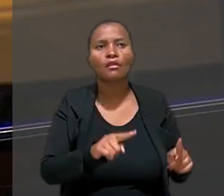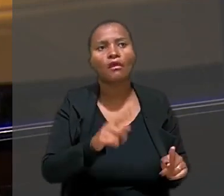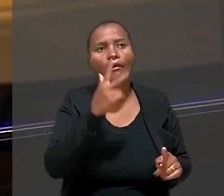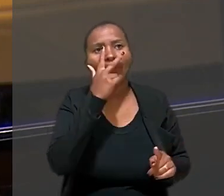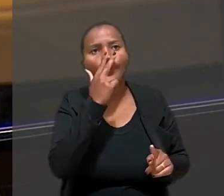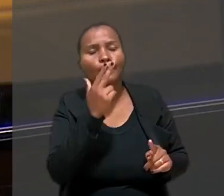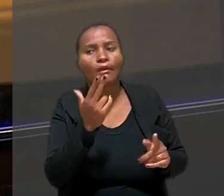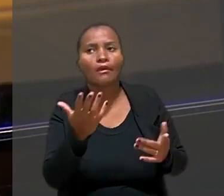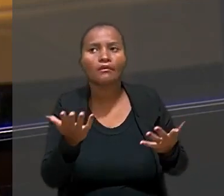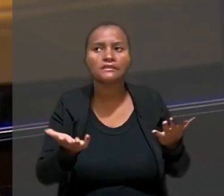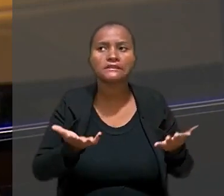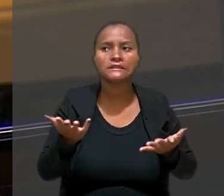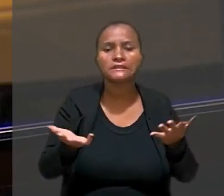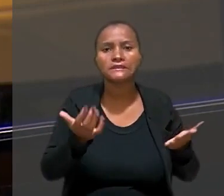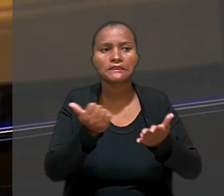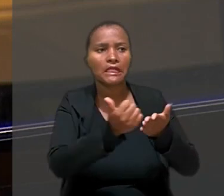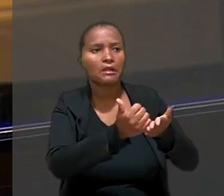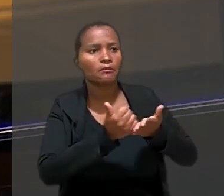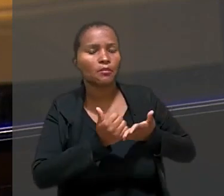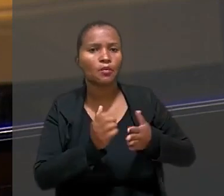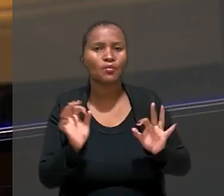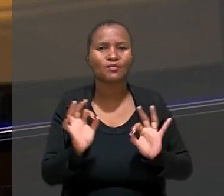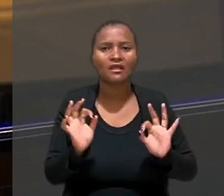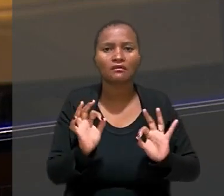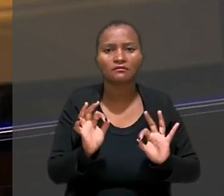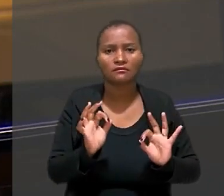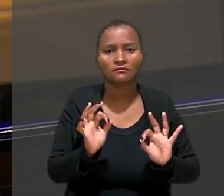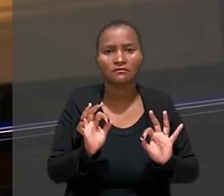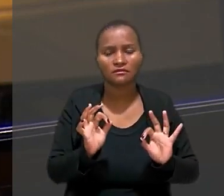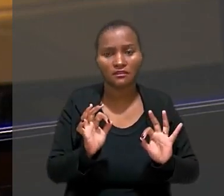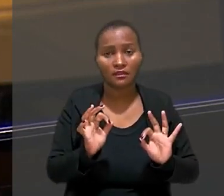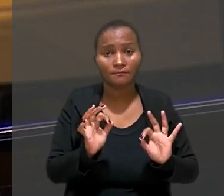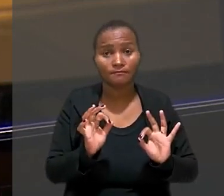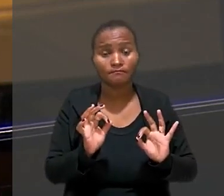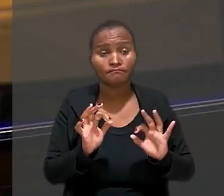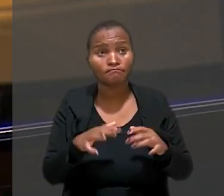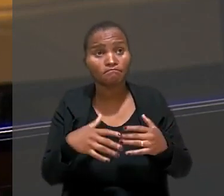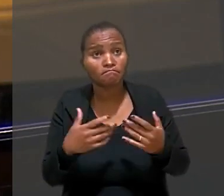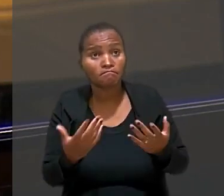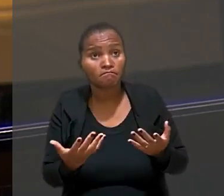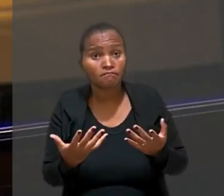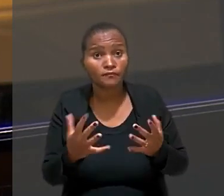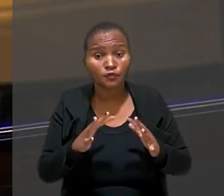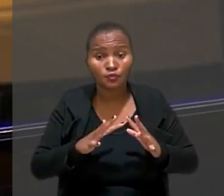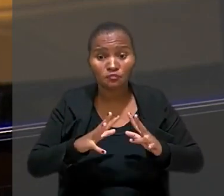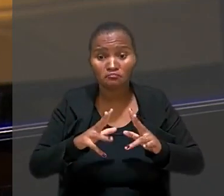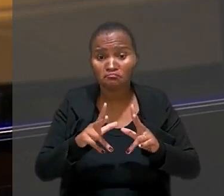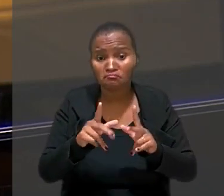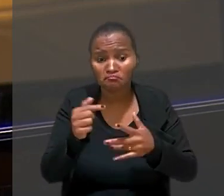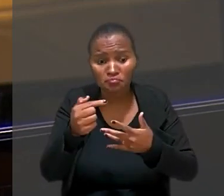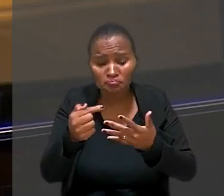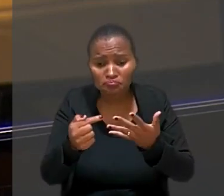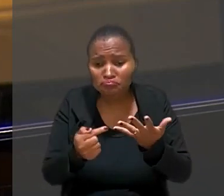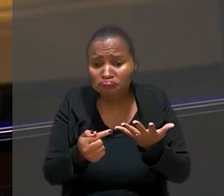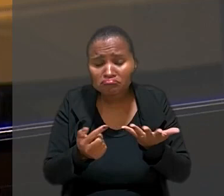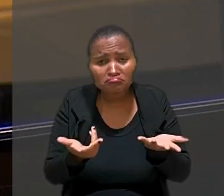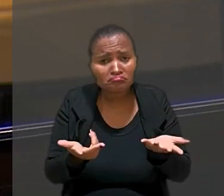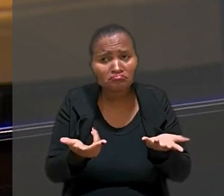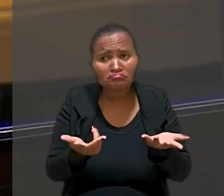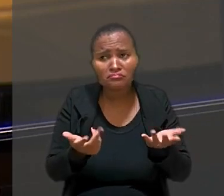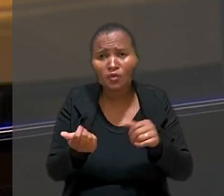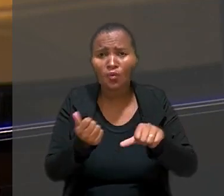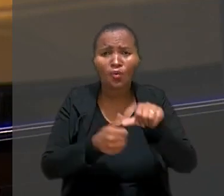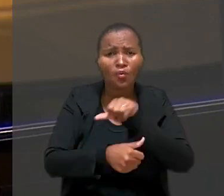empregado, deixando, enfim, ao relento, sem o apoio necessário. E aqui, com todas as vênias, me parece que